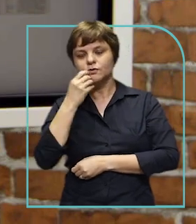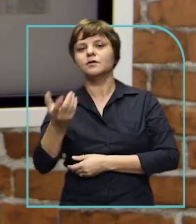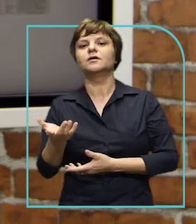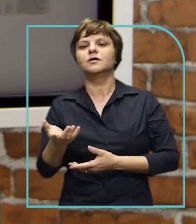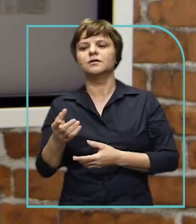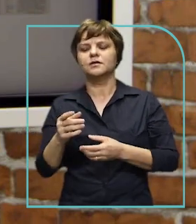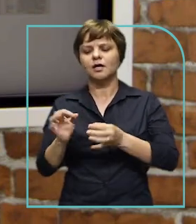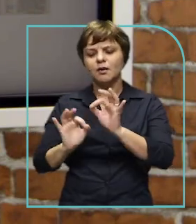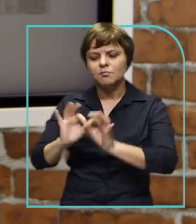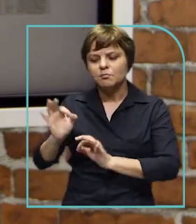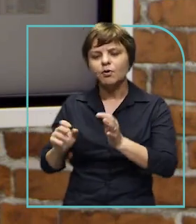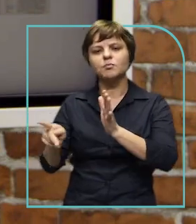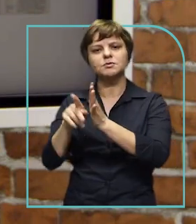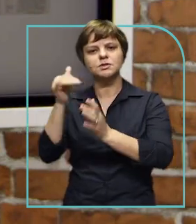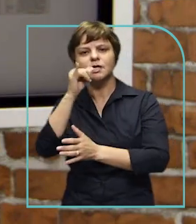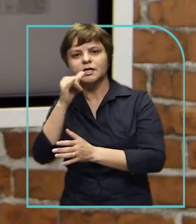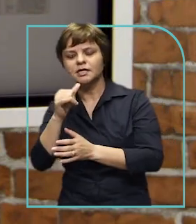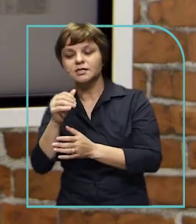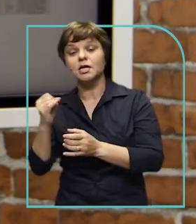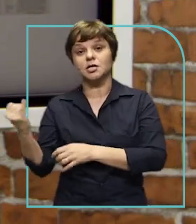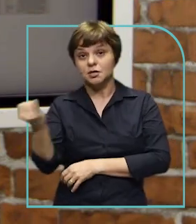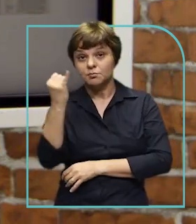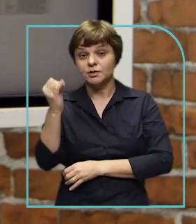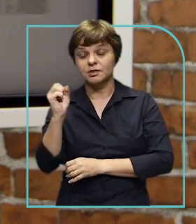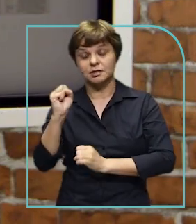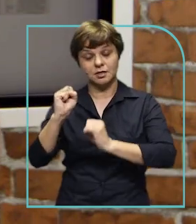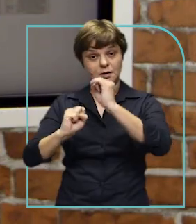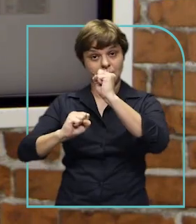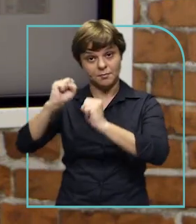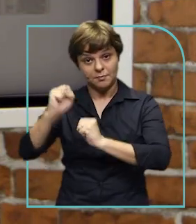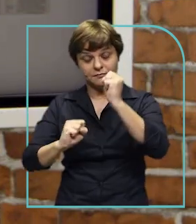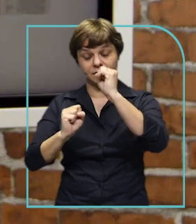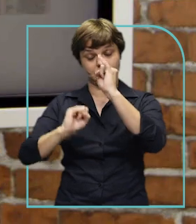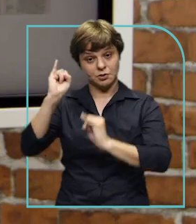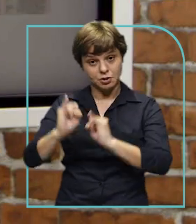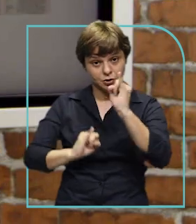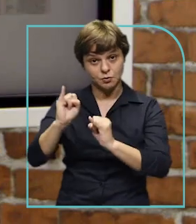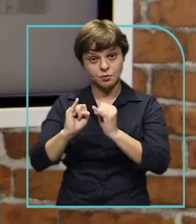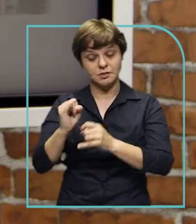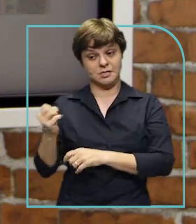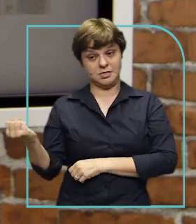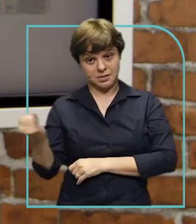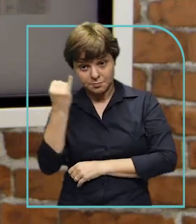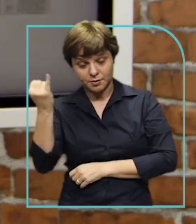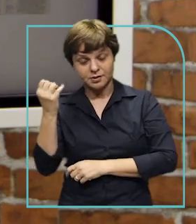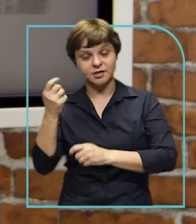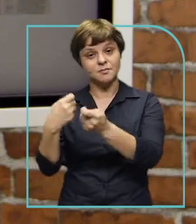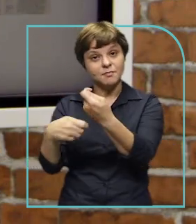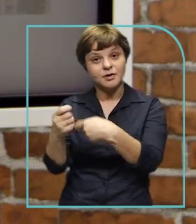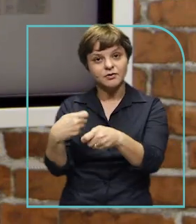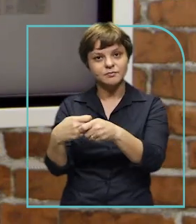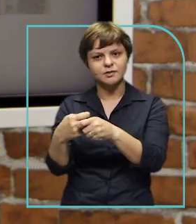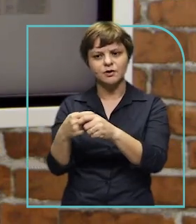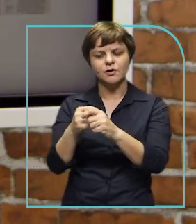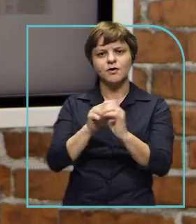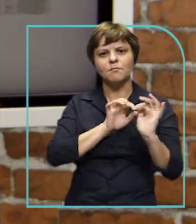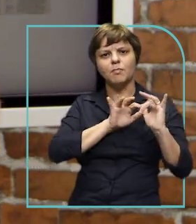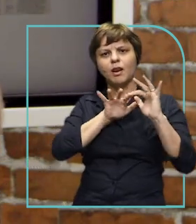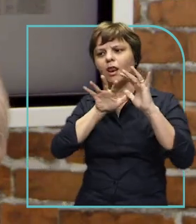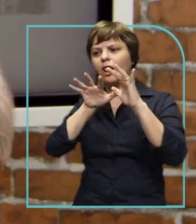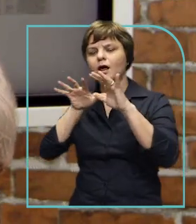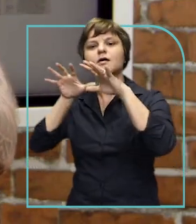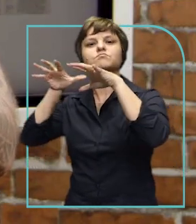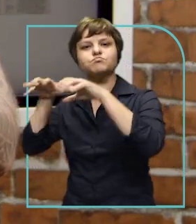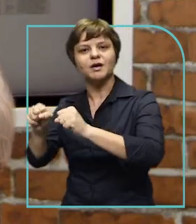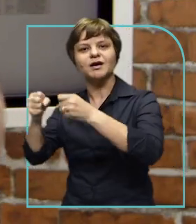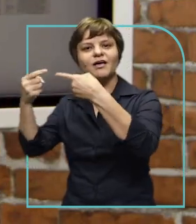recurso energético estratégico muito importante para a indústria, muito importante para a economia. E atacar, ter um inimigo era